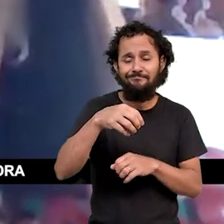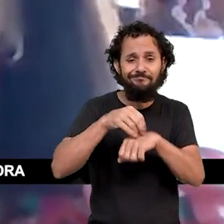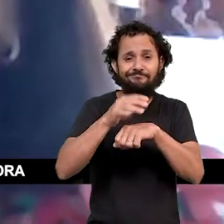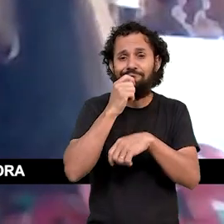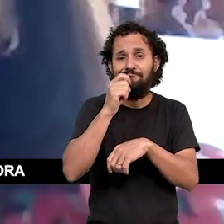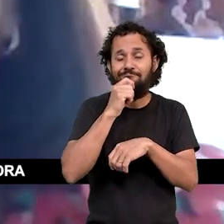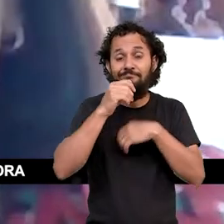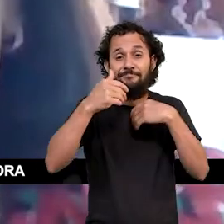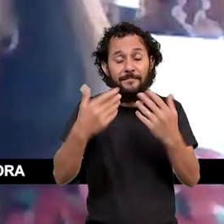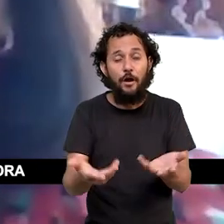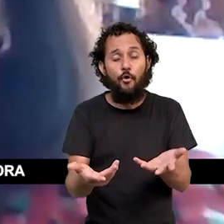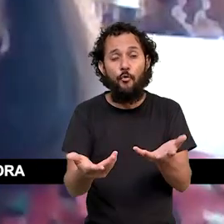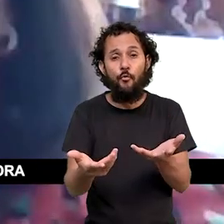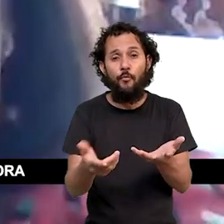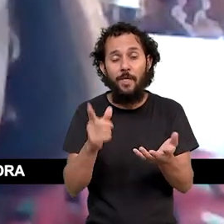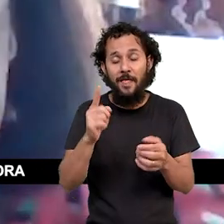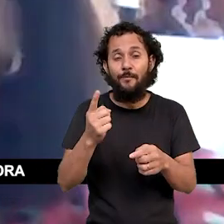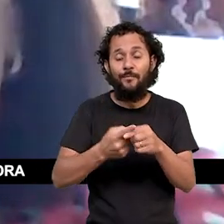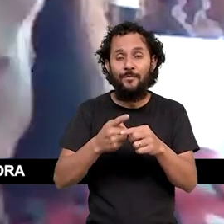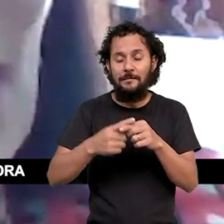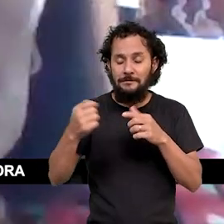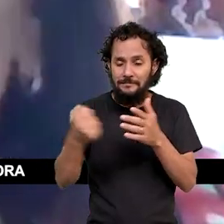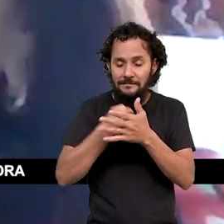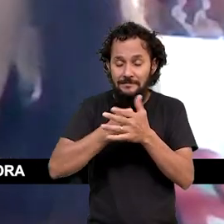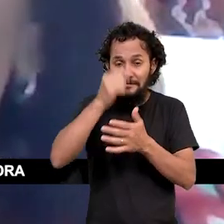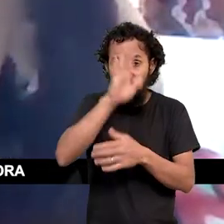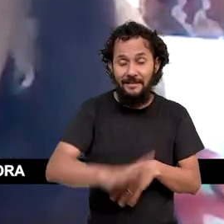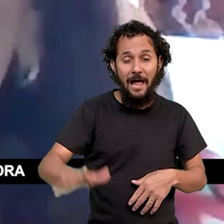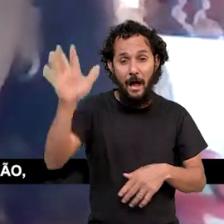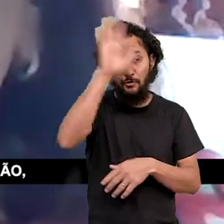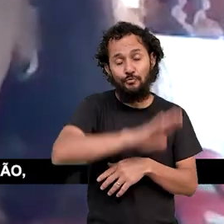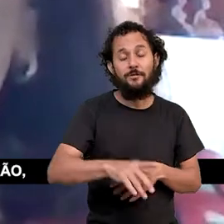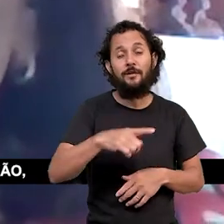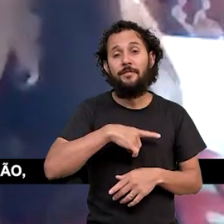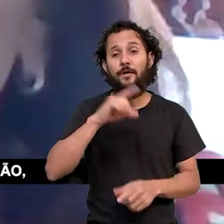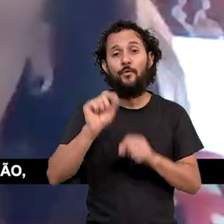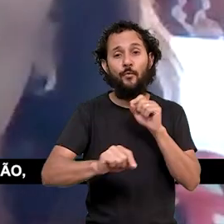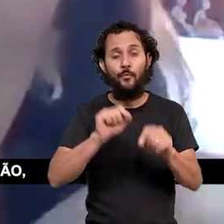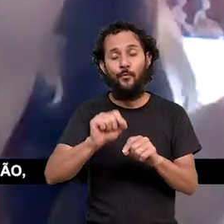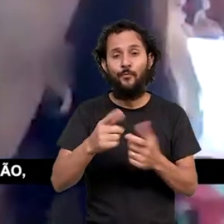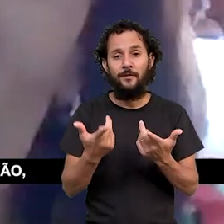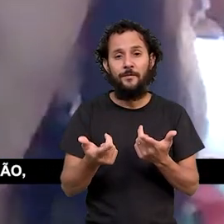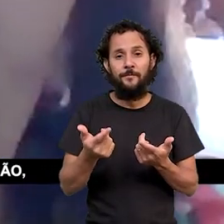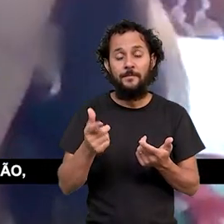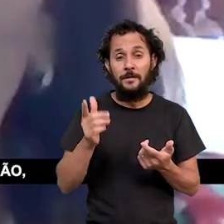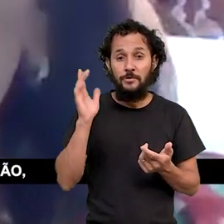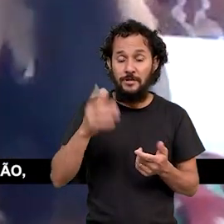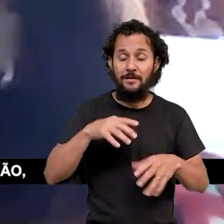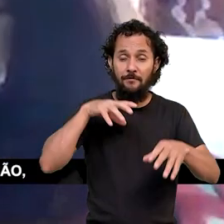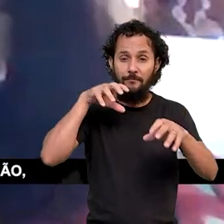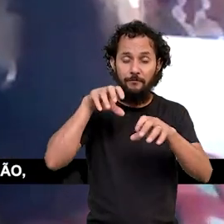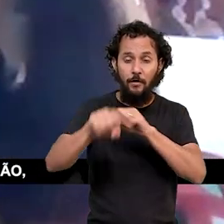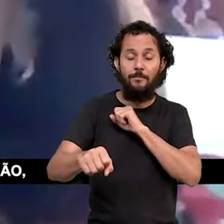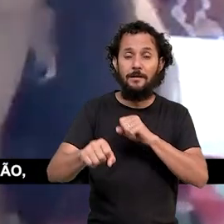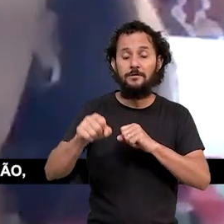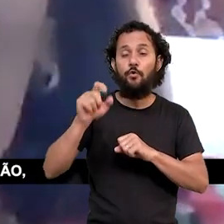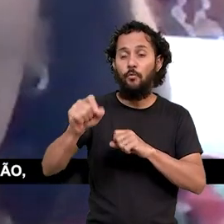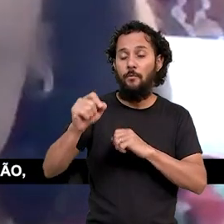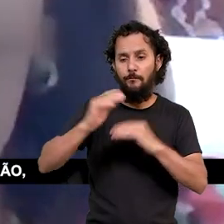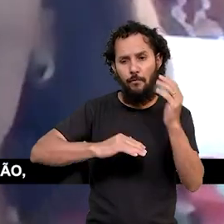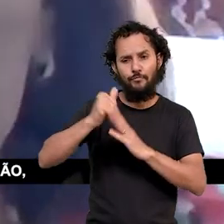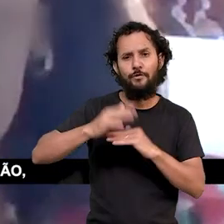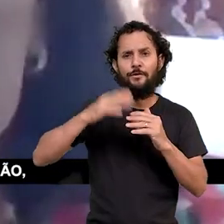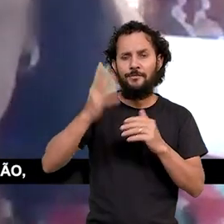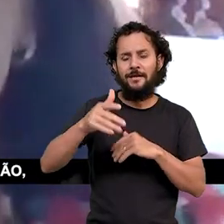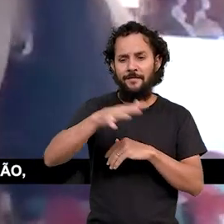vocês, né? Exatamente o movimento nacional agora envolvendo, já tivemos a formação de alguns